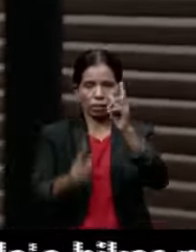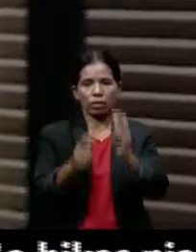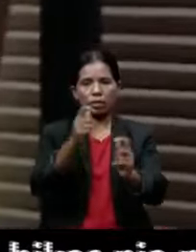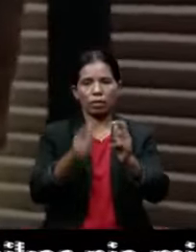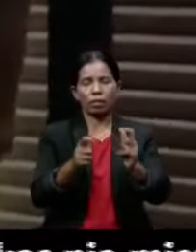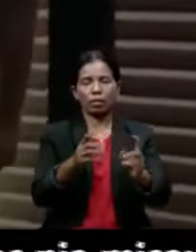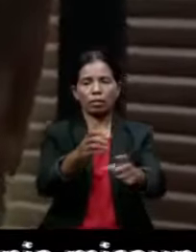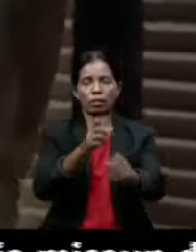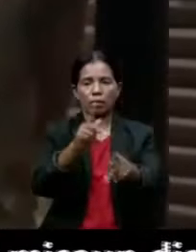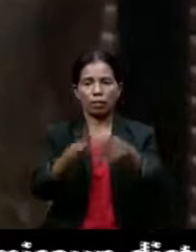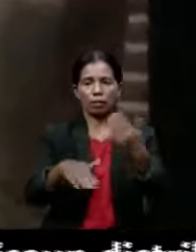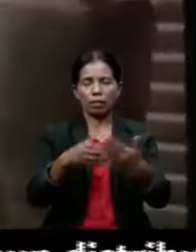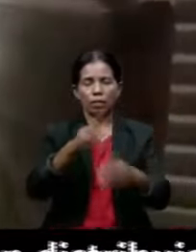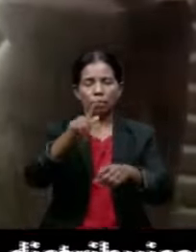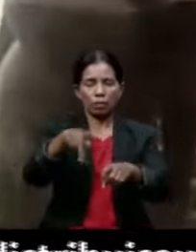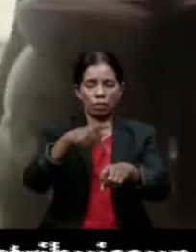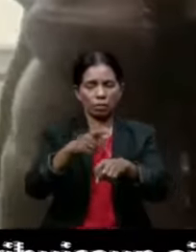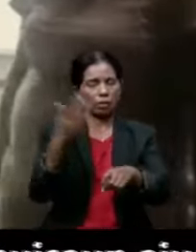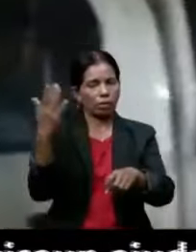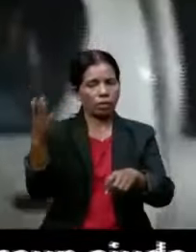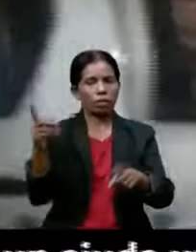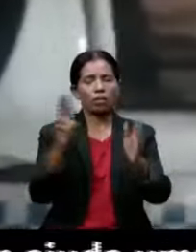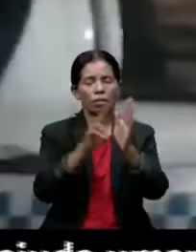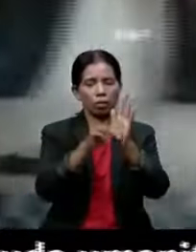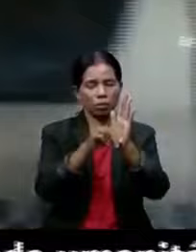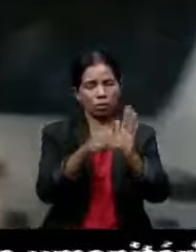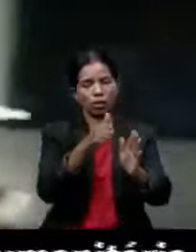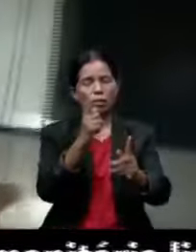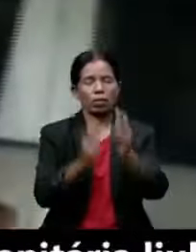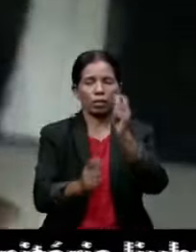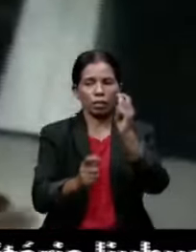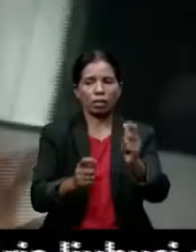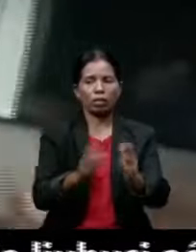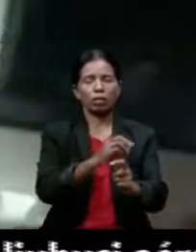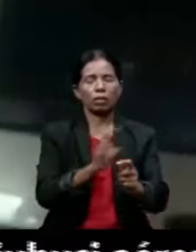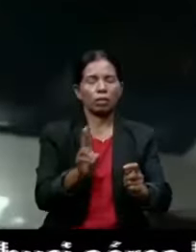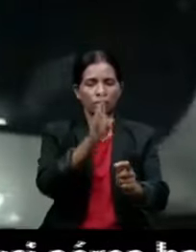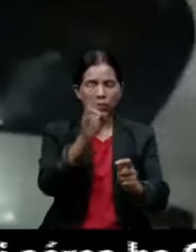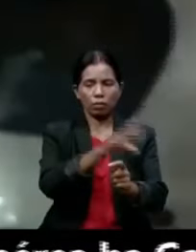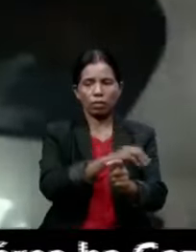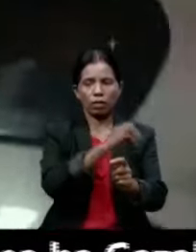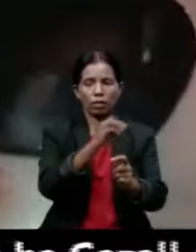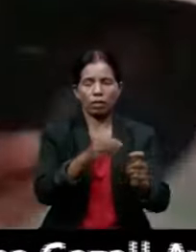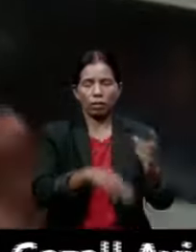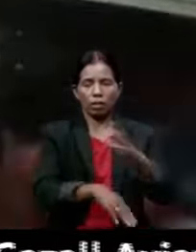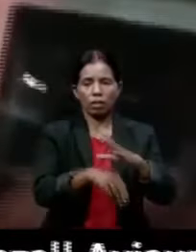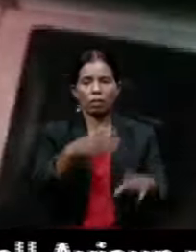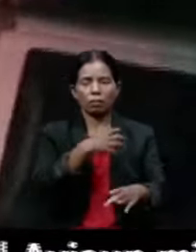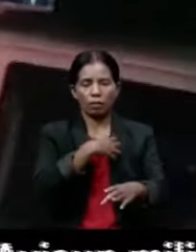liberta total, cidadão filipino, né? Bebê todet horas balon, tribunal recurso, a sair mandado judicial, onde orienta a polícia,